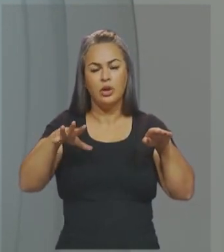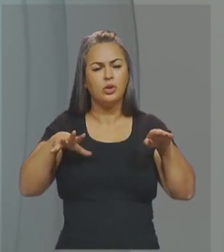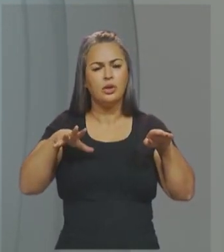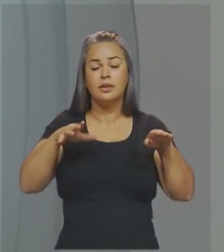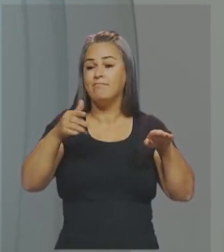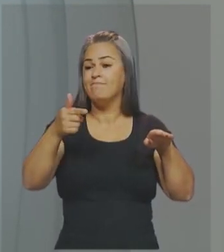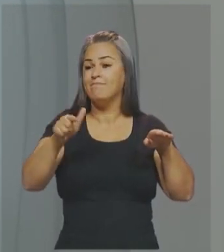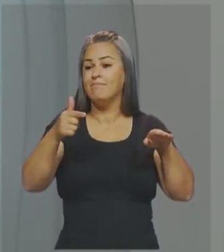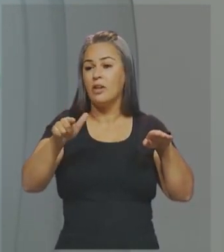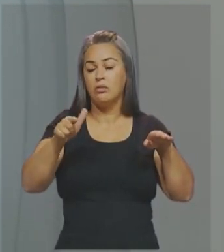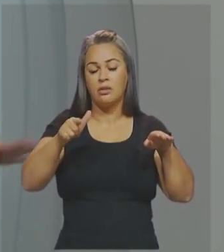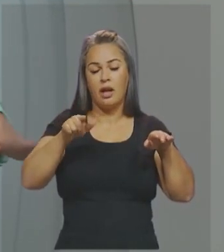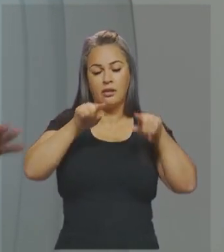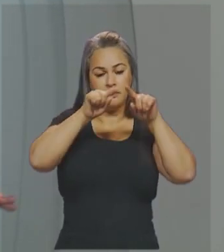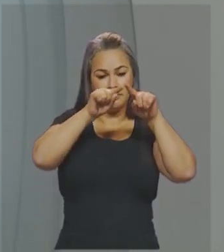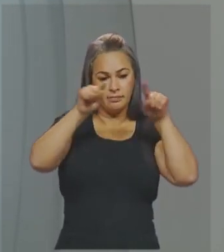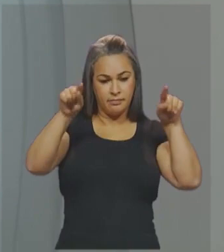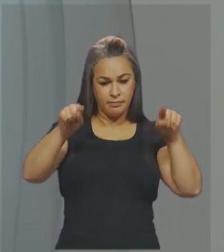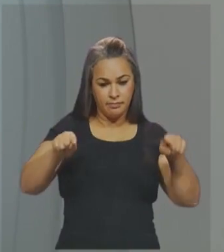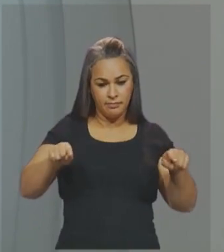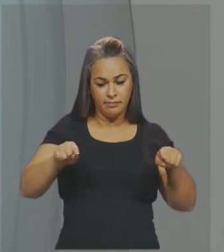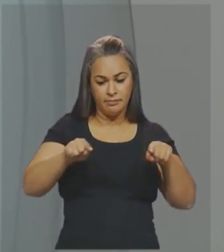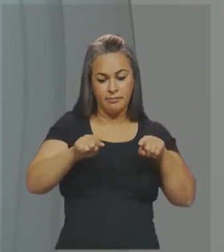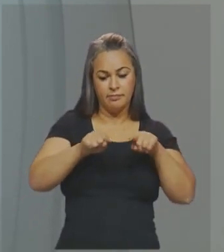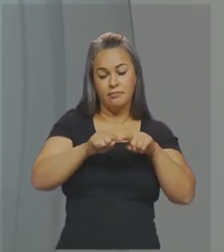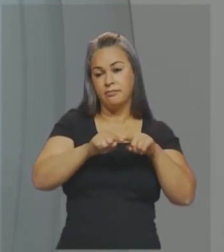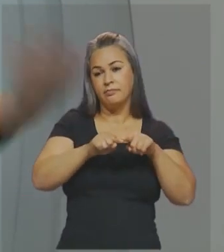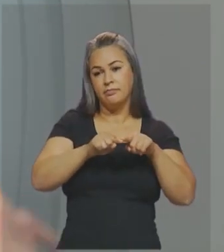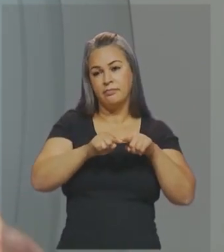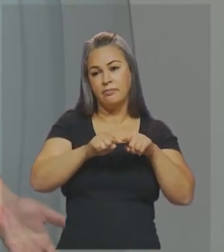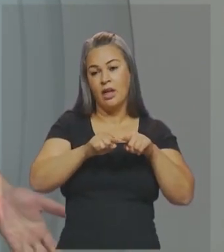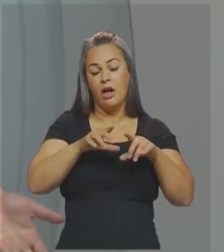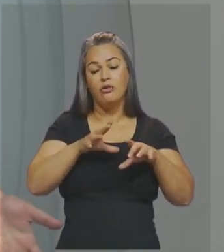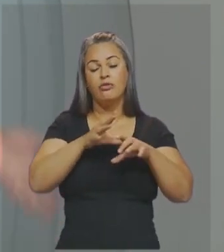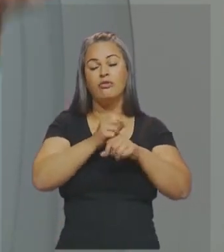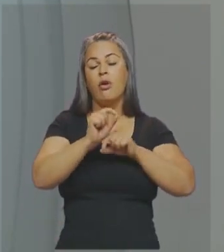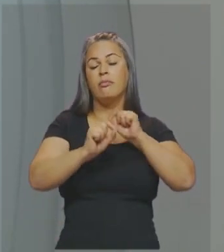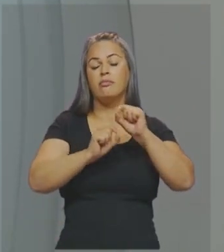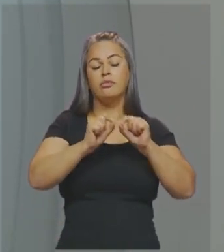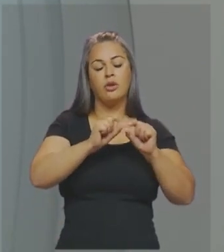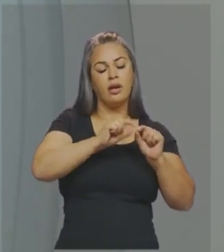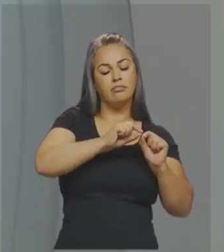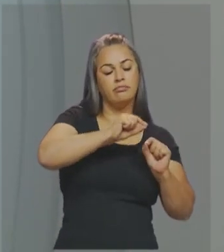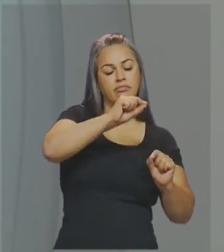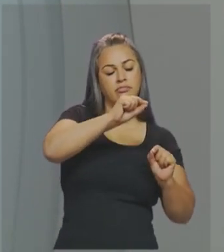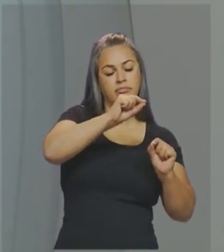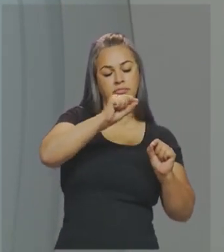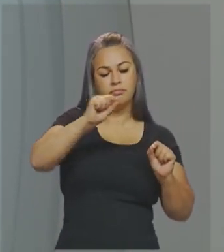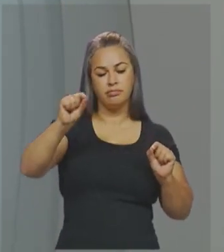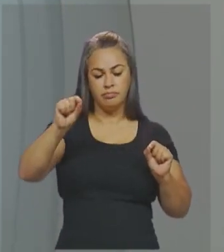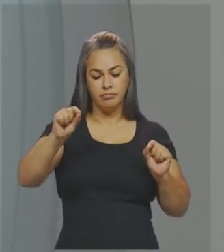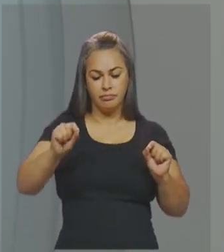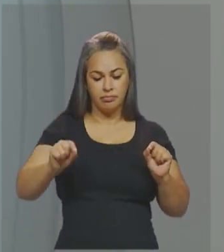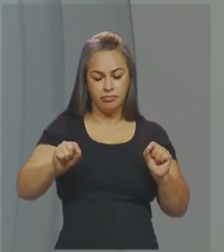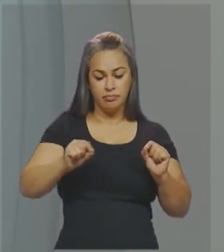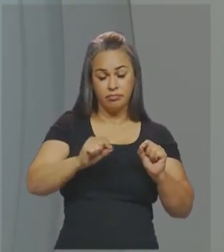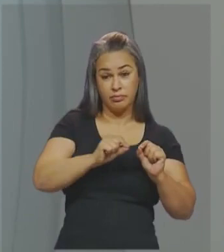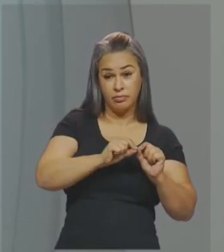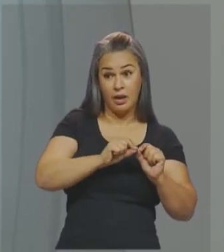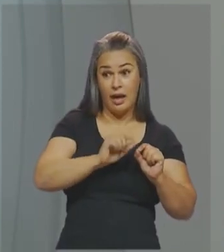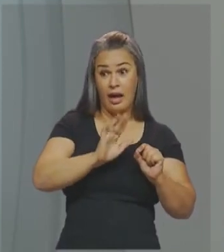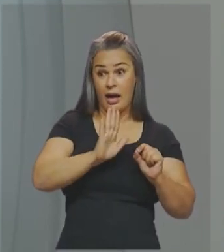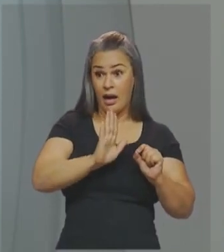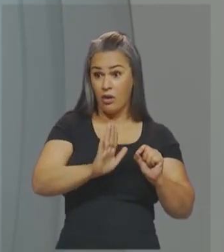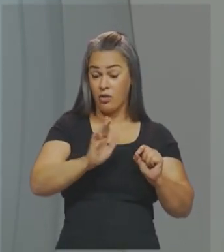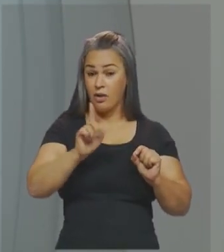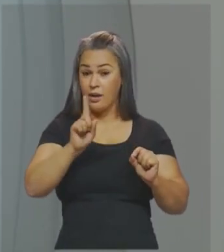fechada e formada somente de semirretas. O não polígono é o que está do outro lado, né? Que no caso